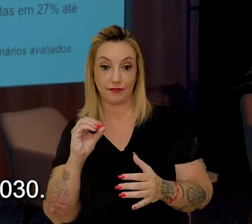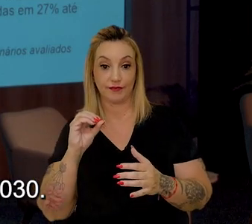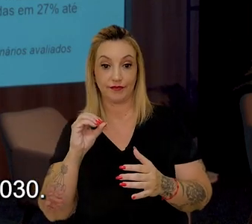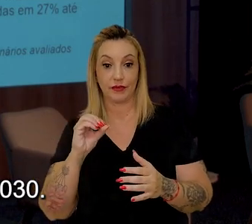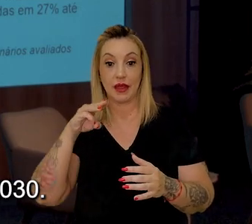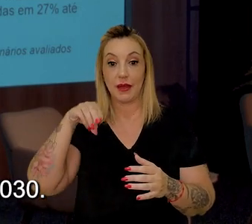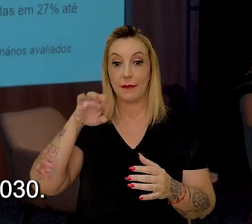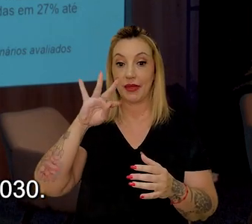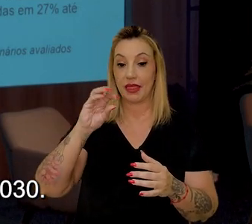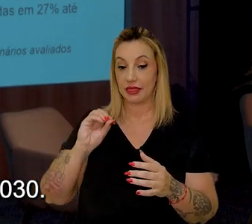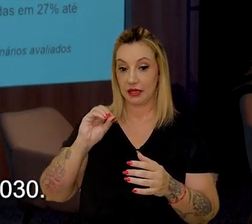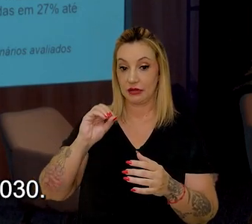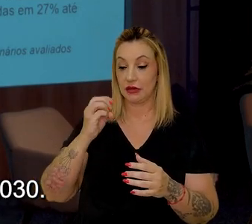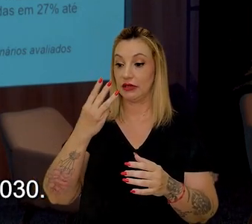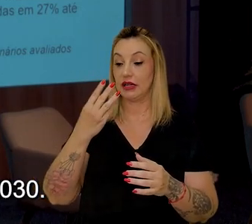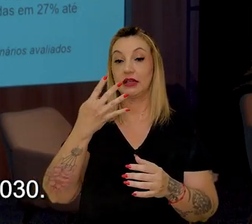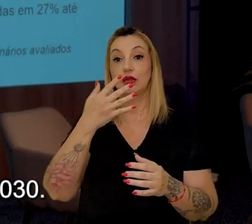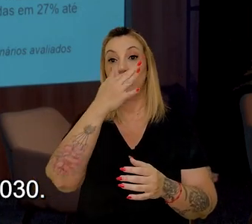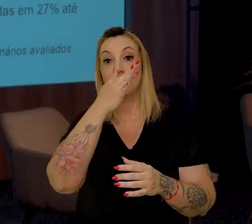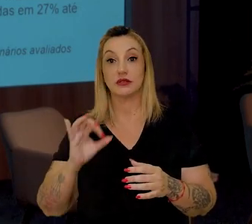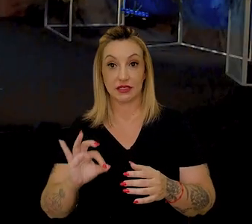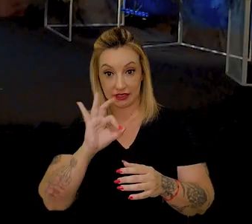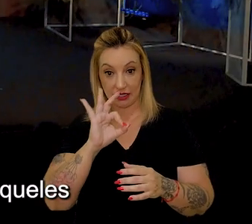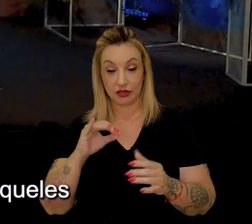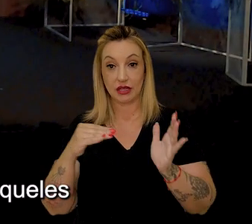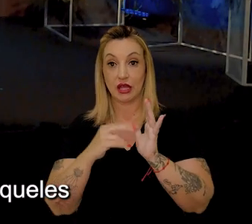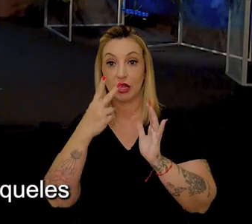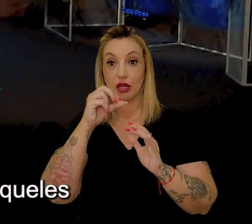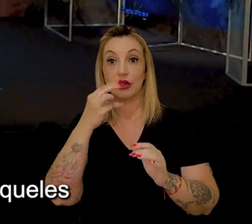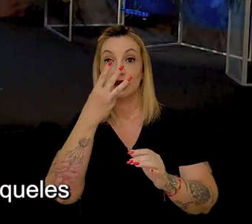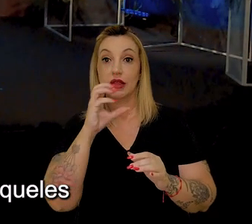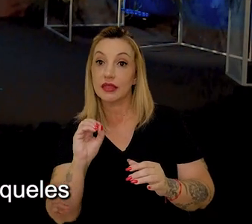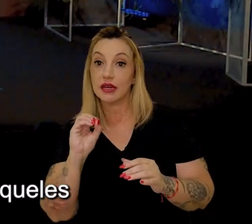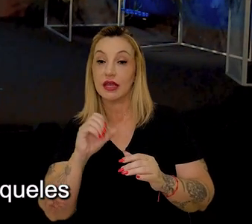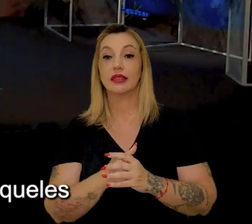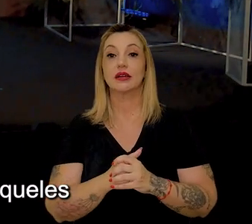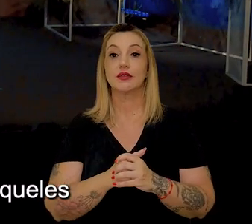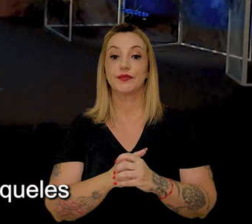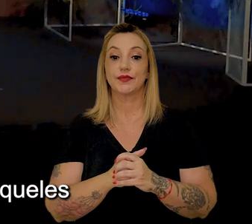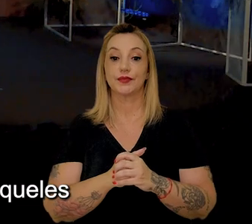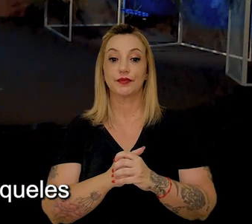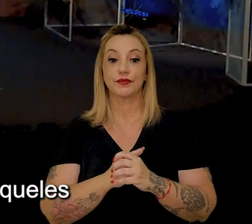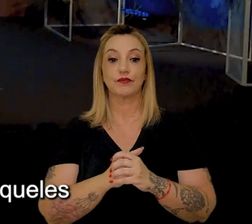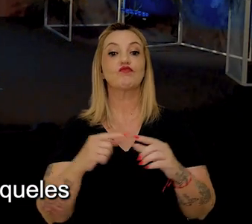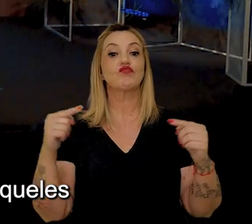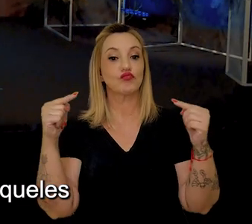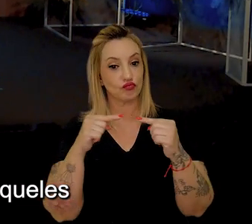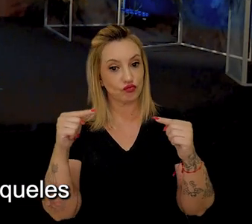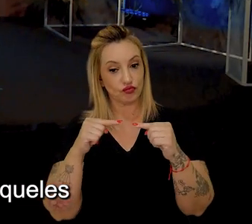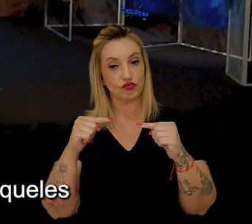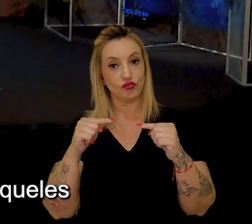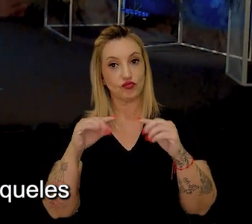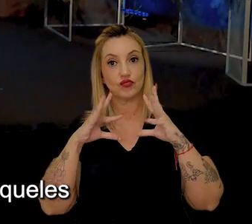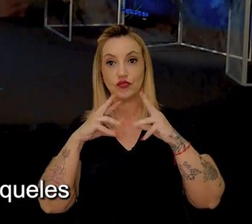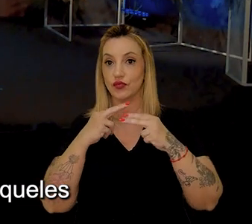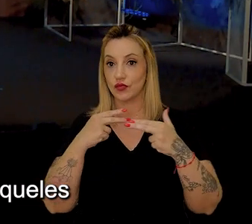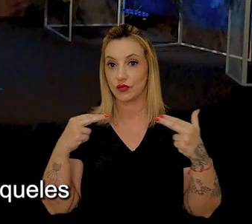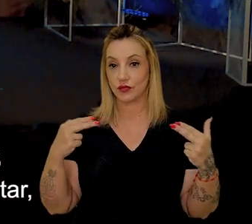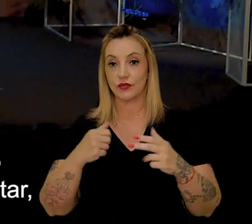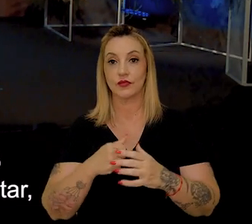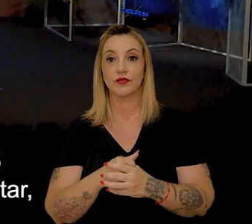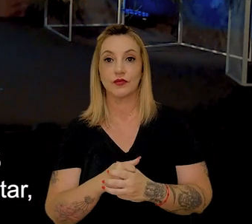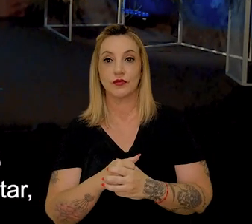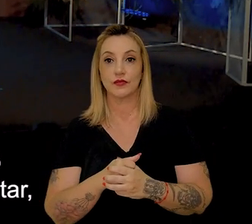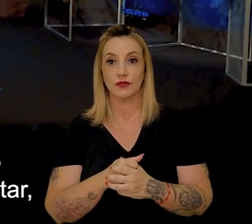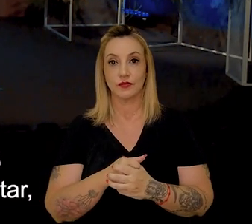metano 34% até 2030 enfim e a uma concordância que teve em todas as aqueles